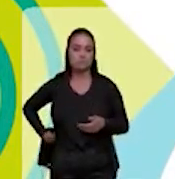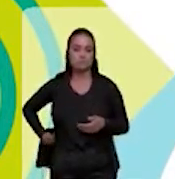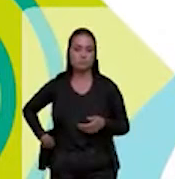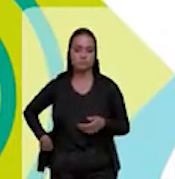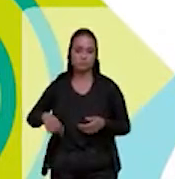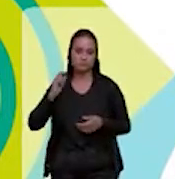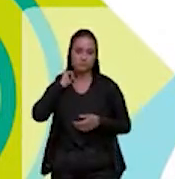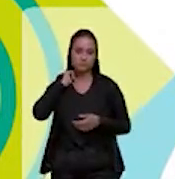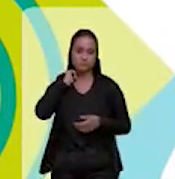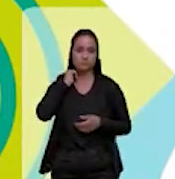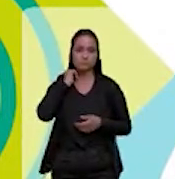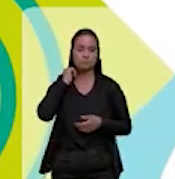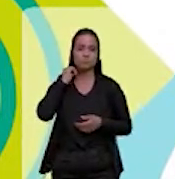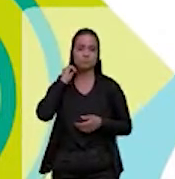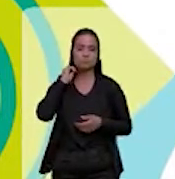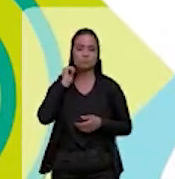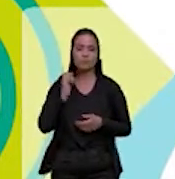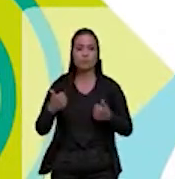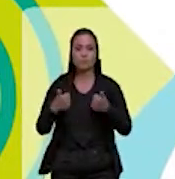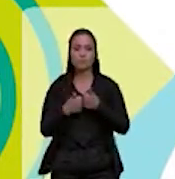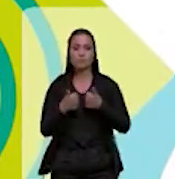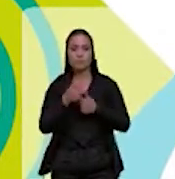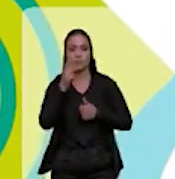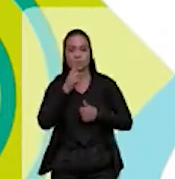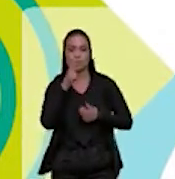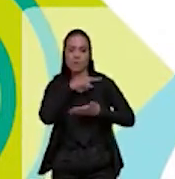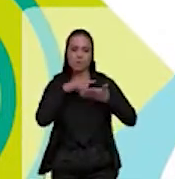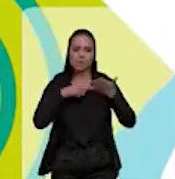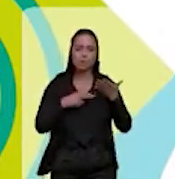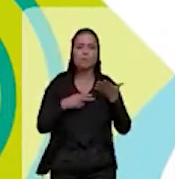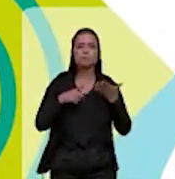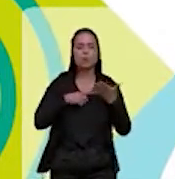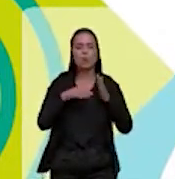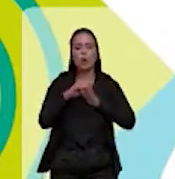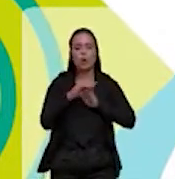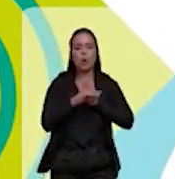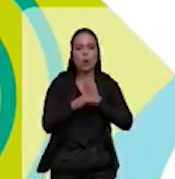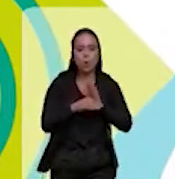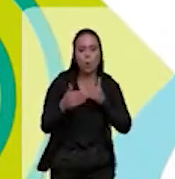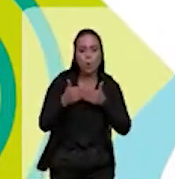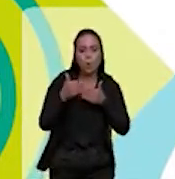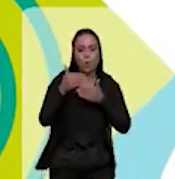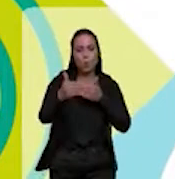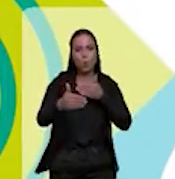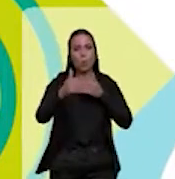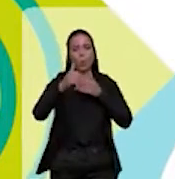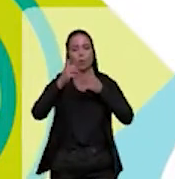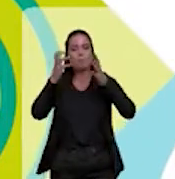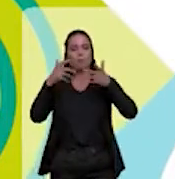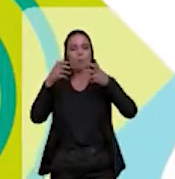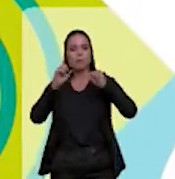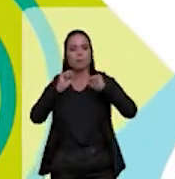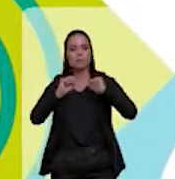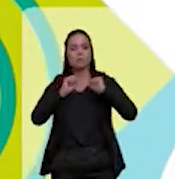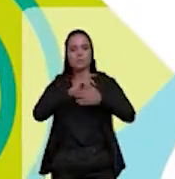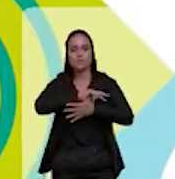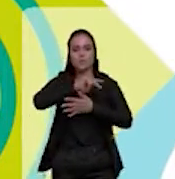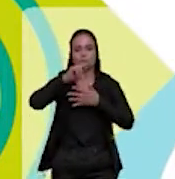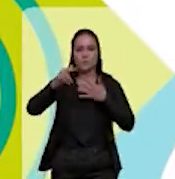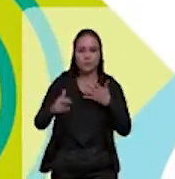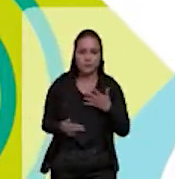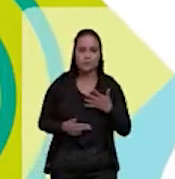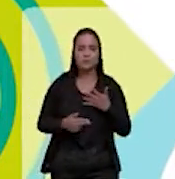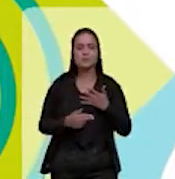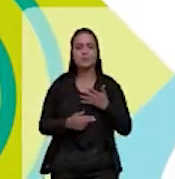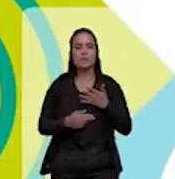aproximam falantes autores e leitores assim como reordenam os horizontes de expressão possível nas inúmeras